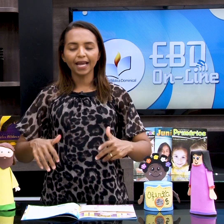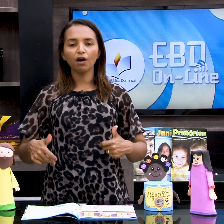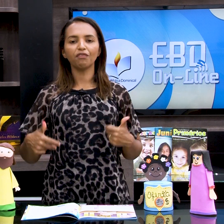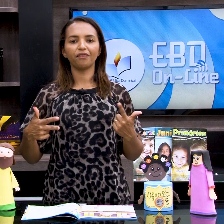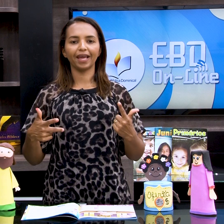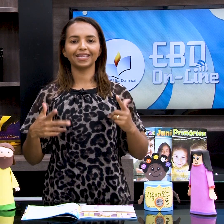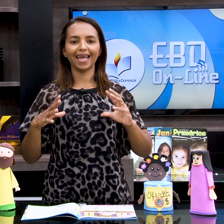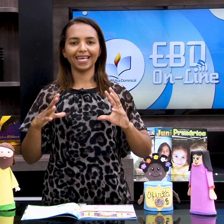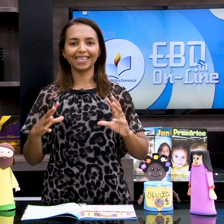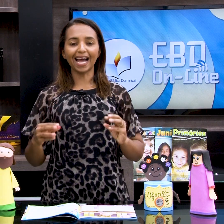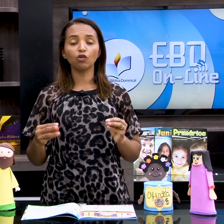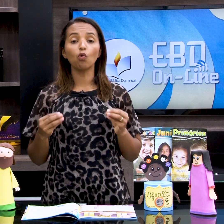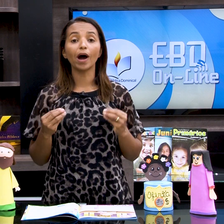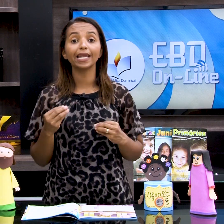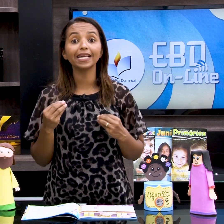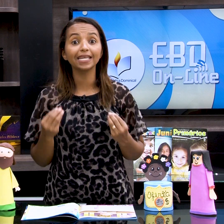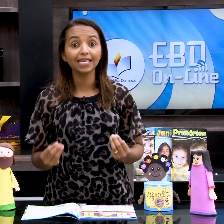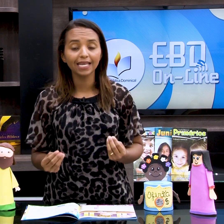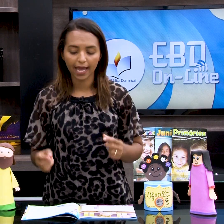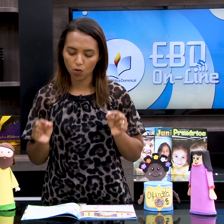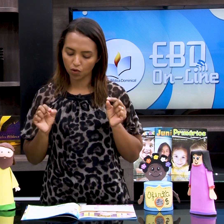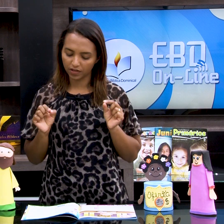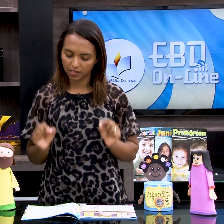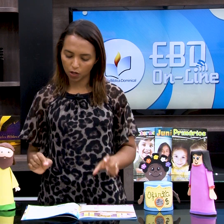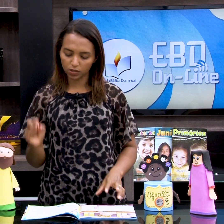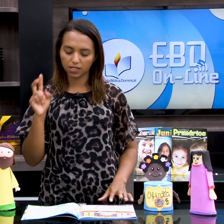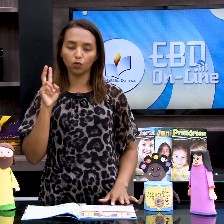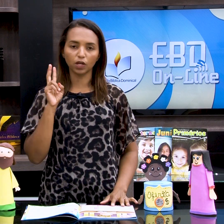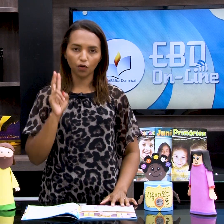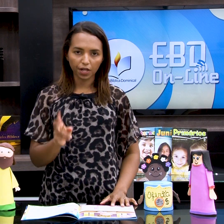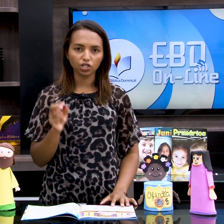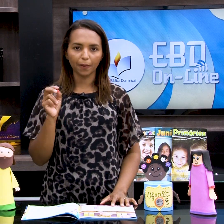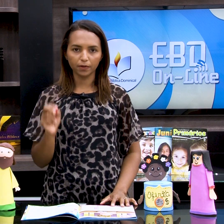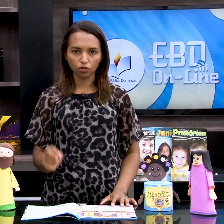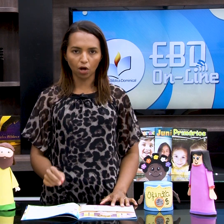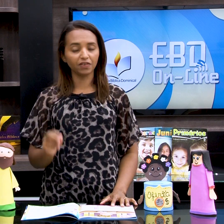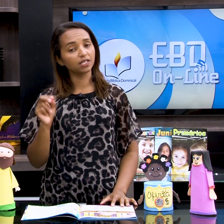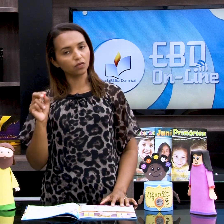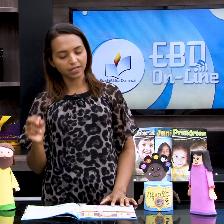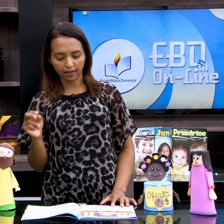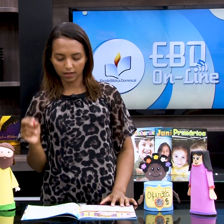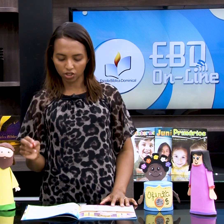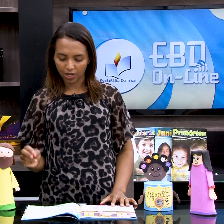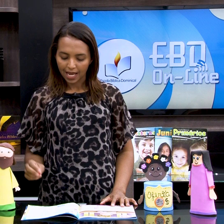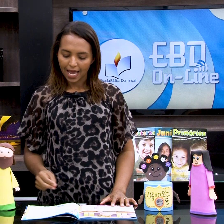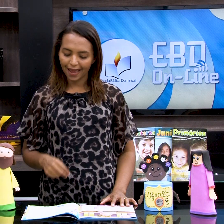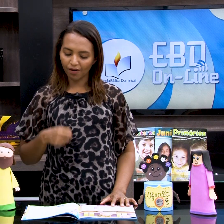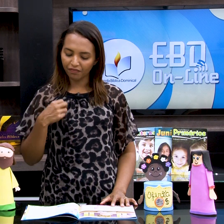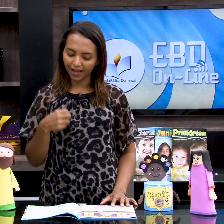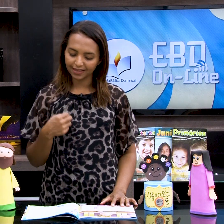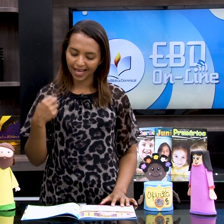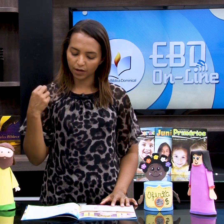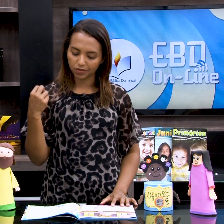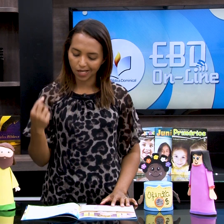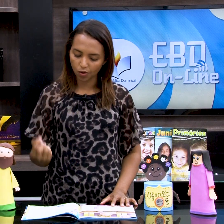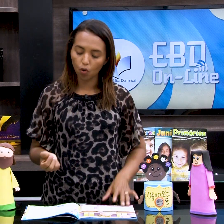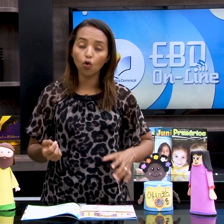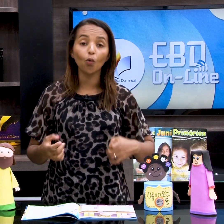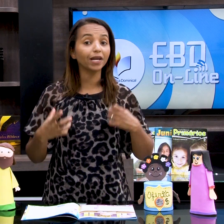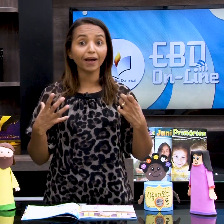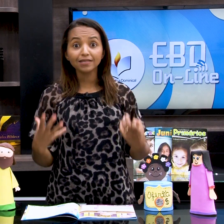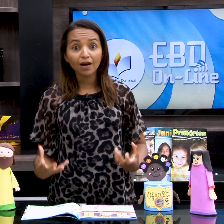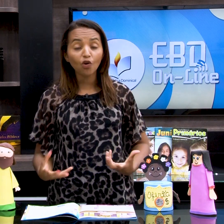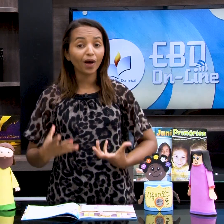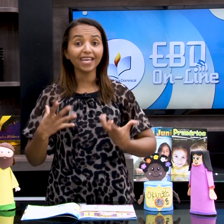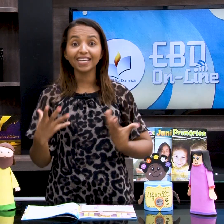o dar a oferta é dar com alegria é o que o versículo de segunda Coríntios Capítulo 9 Versículo 7 diz é ofertar ao Senhor